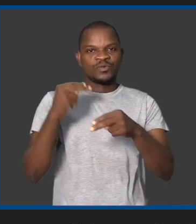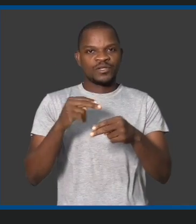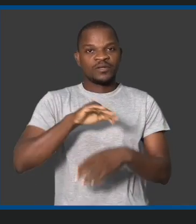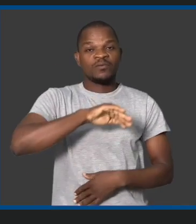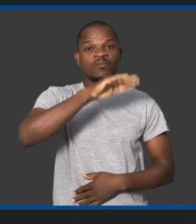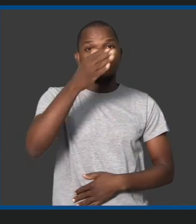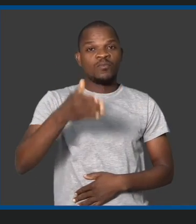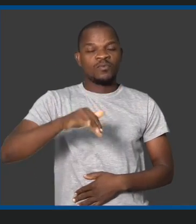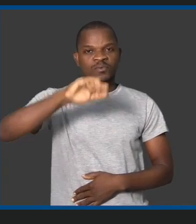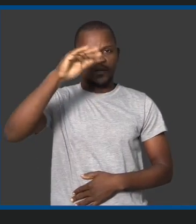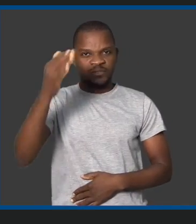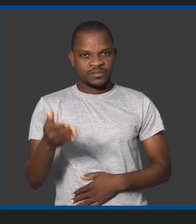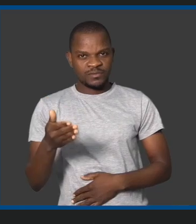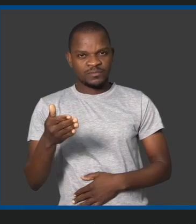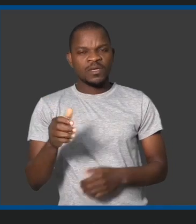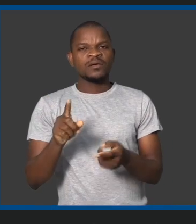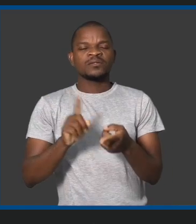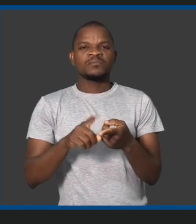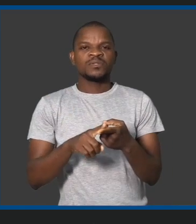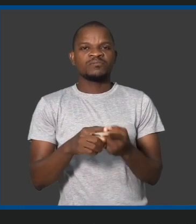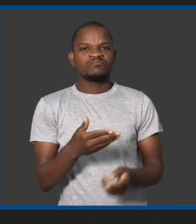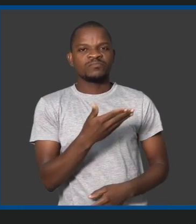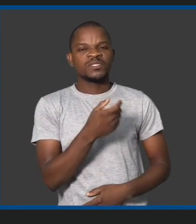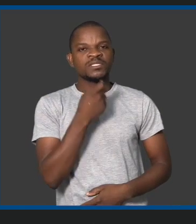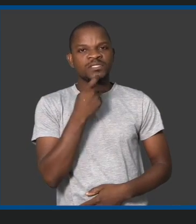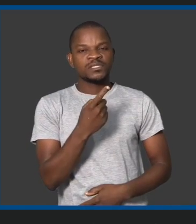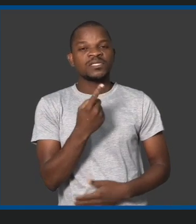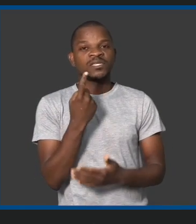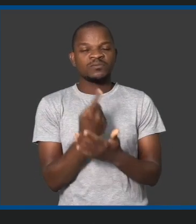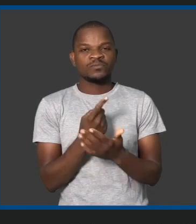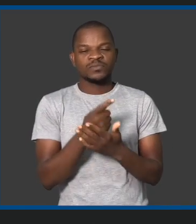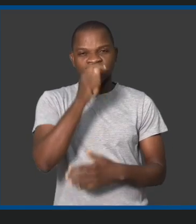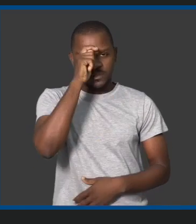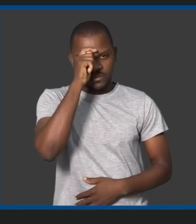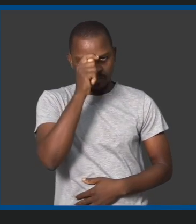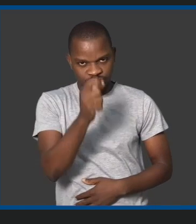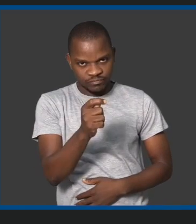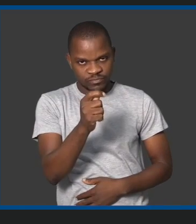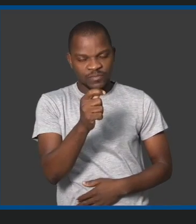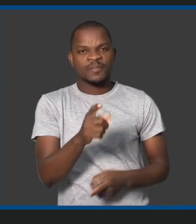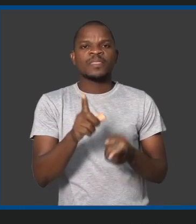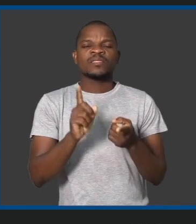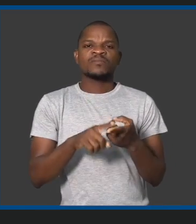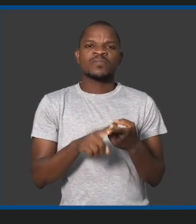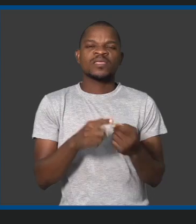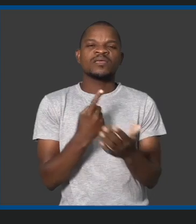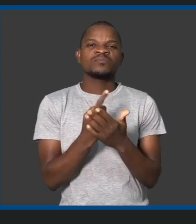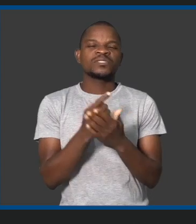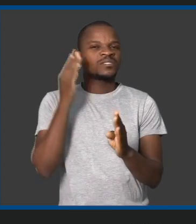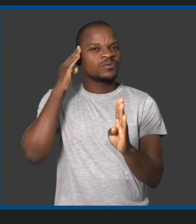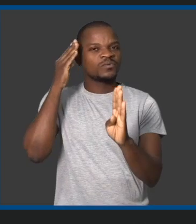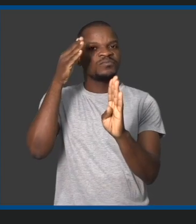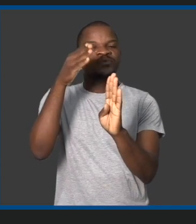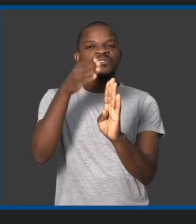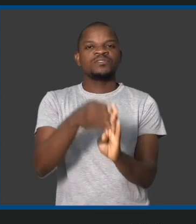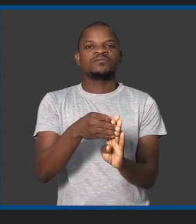Aliás, eu falo aqui, papai, que é preciso que escala a montanha, fique aqui com respeito. E vir aqui com um certo